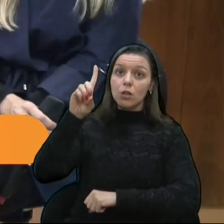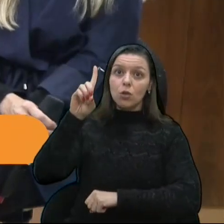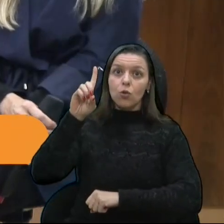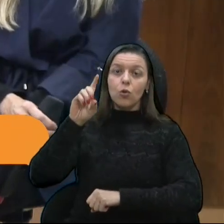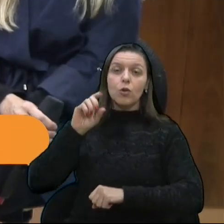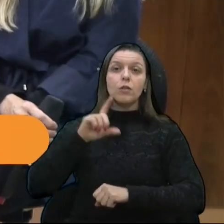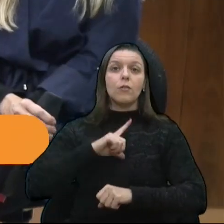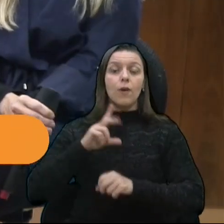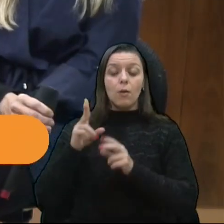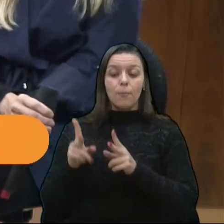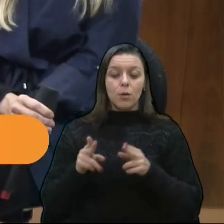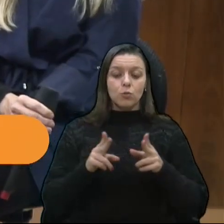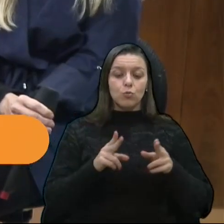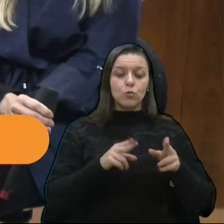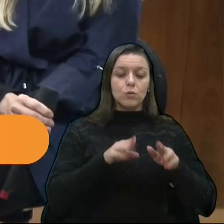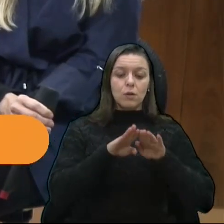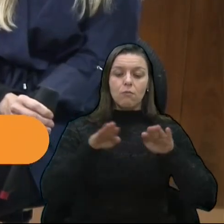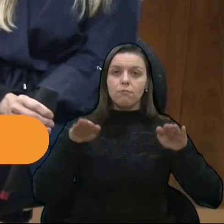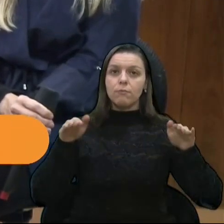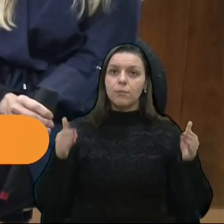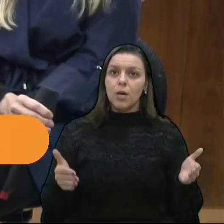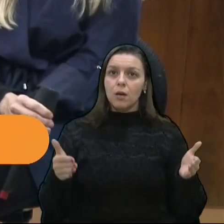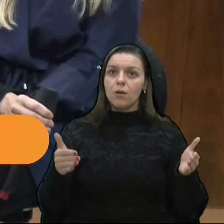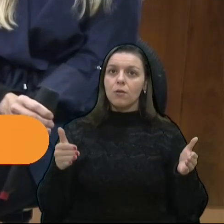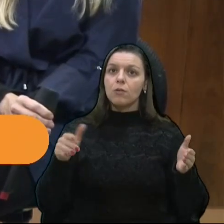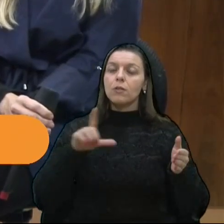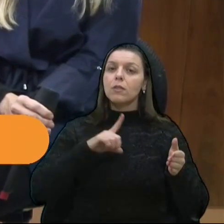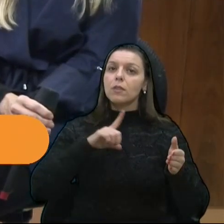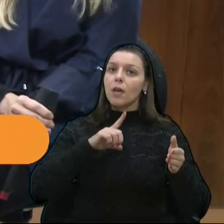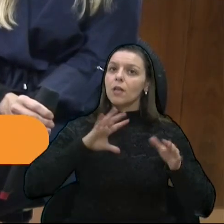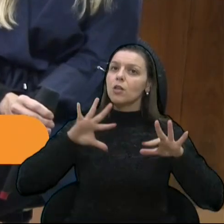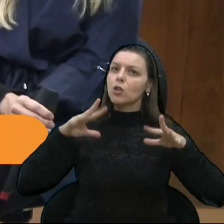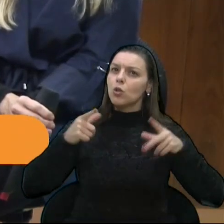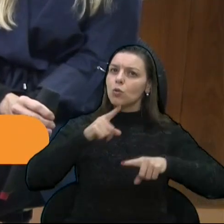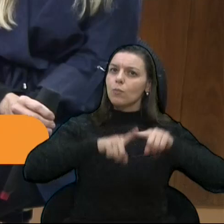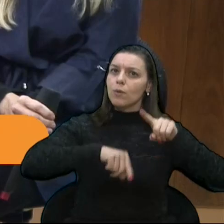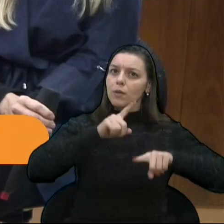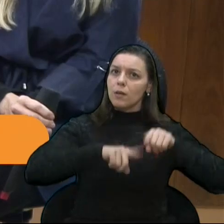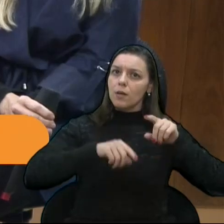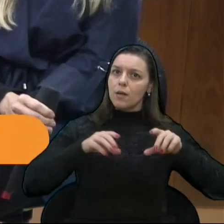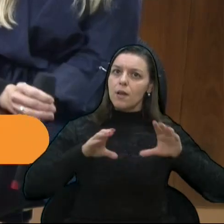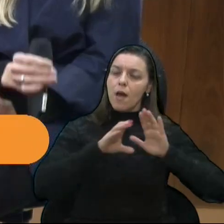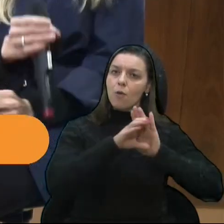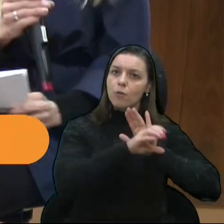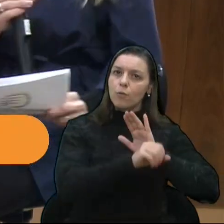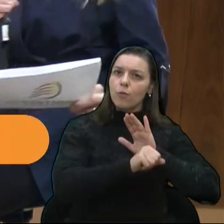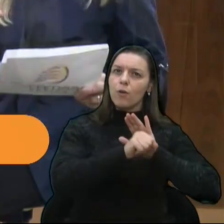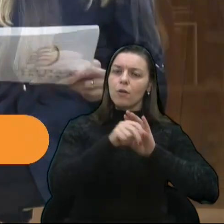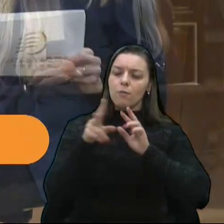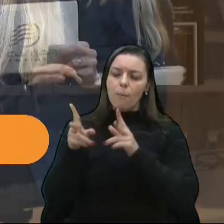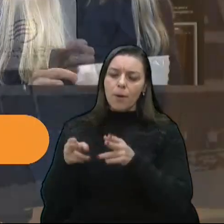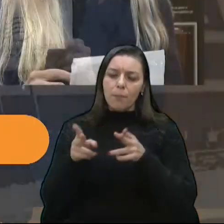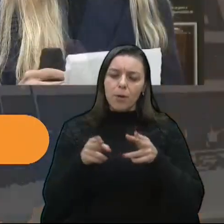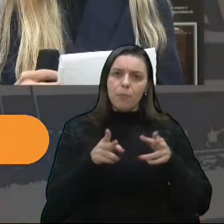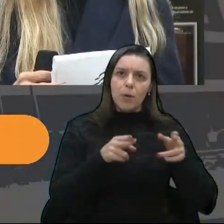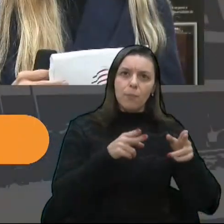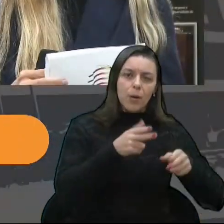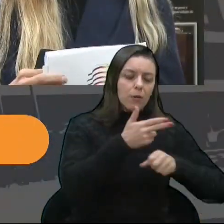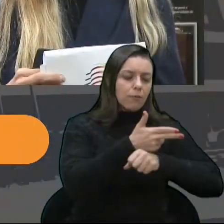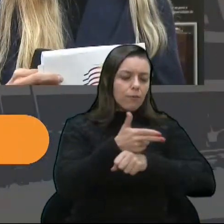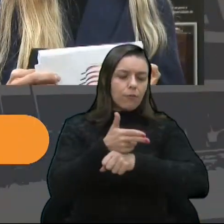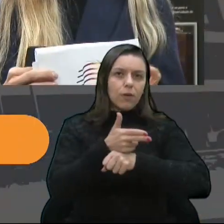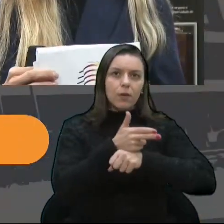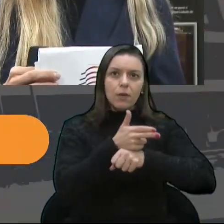produção de palco, eu produzo, né, todo o material de conteúdo, vinhetas, os vídeos,